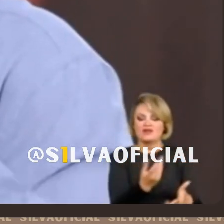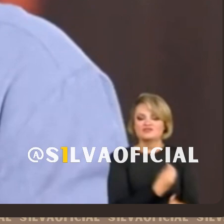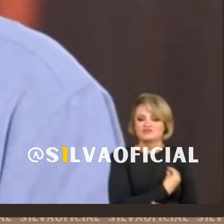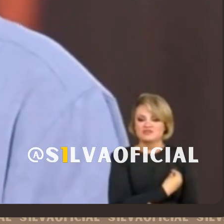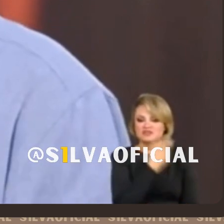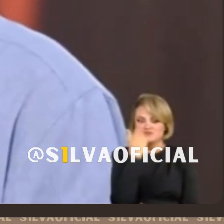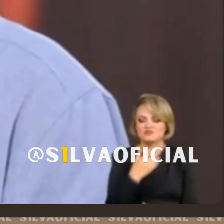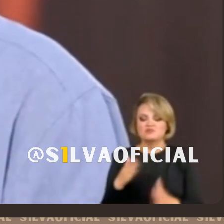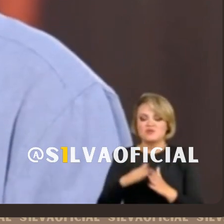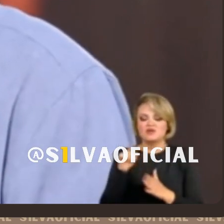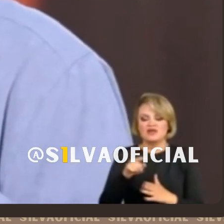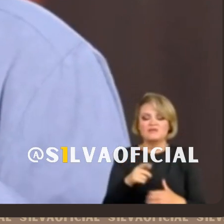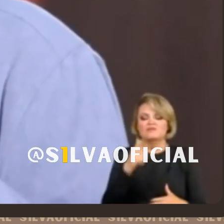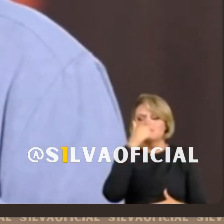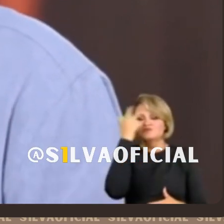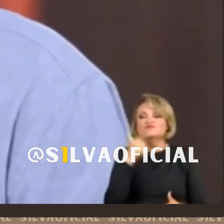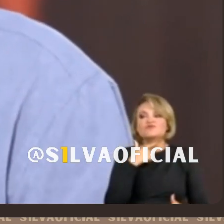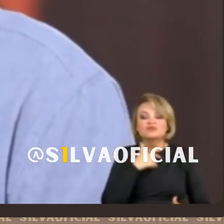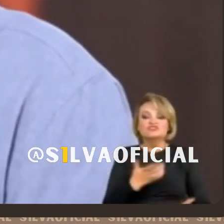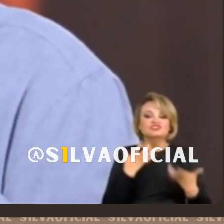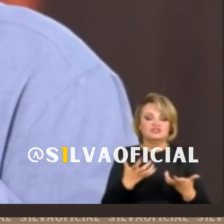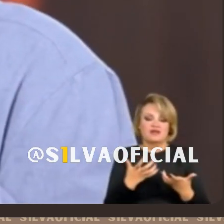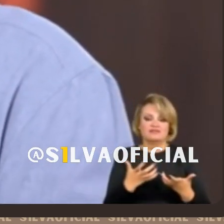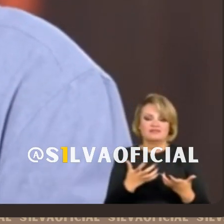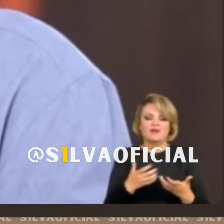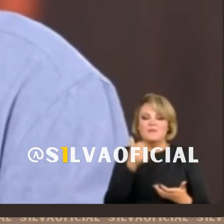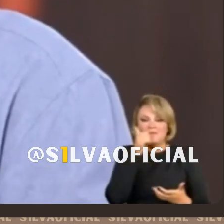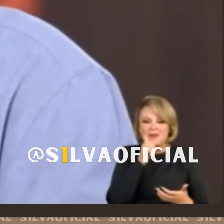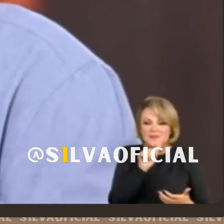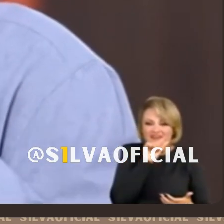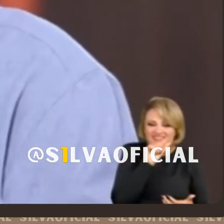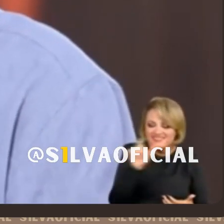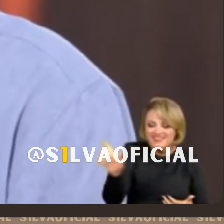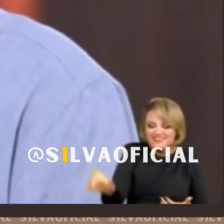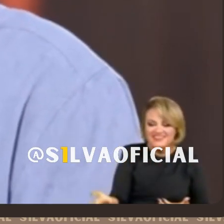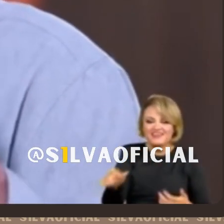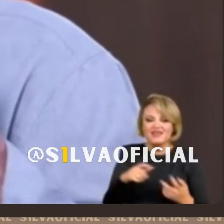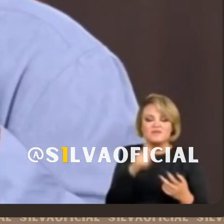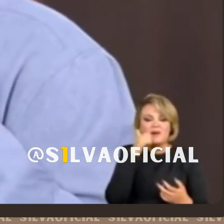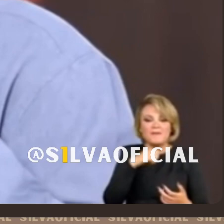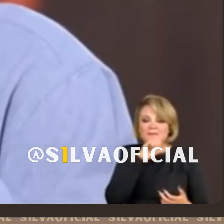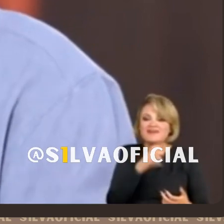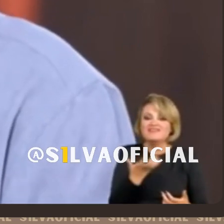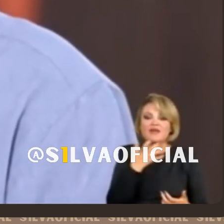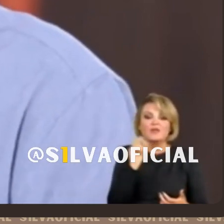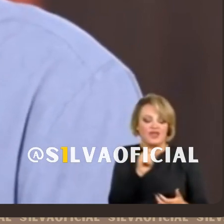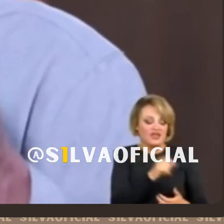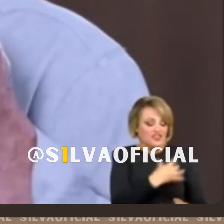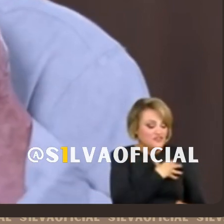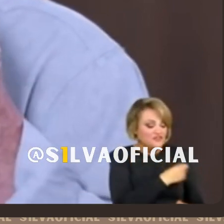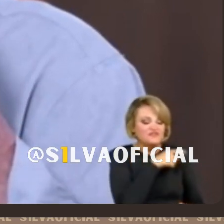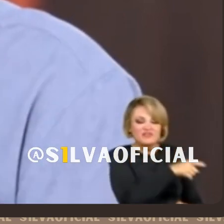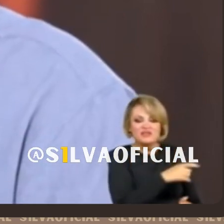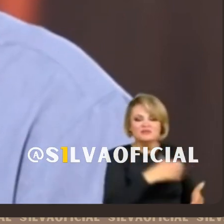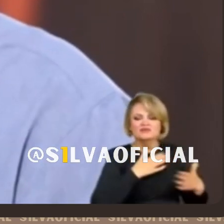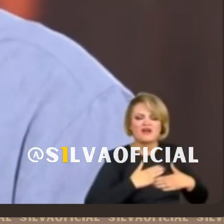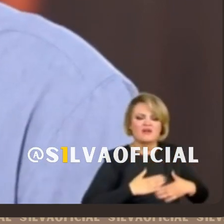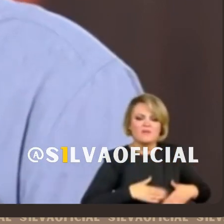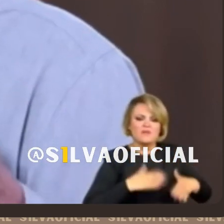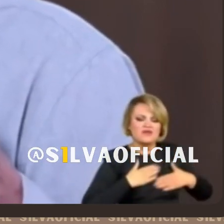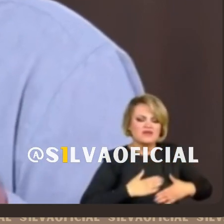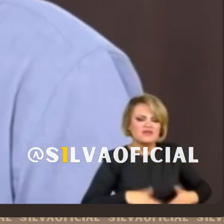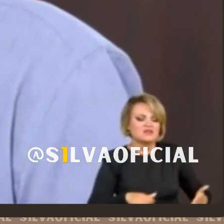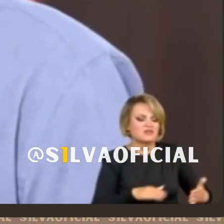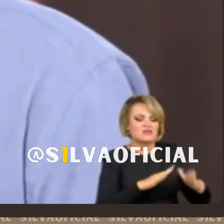Tudo que uma mãe quer, Ochoa, tudo que uma mãe deseja é que o seu filho tenha tranquilidade, que ele tenha uma boa escola, que ele possa